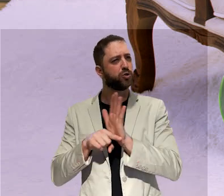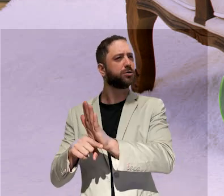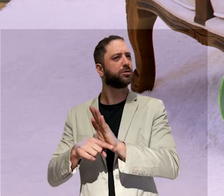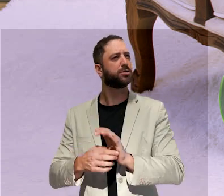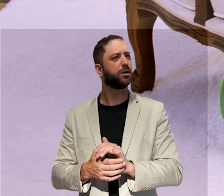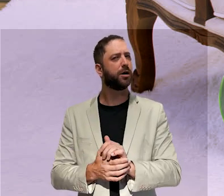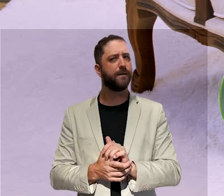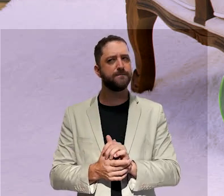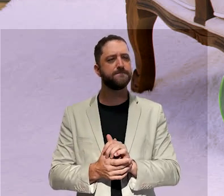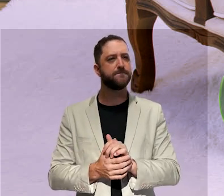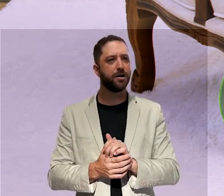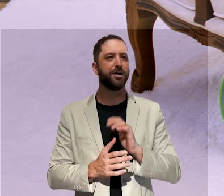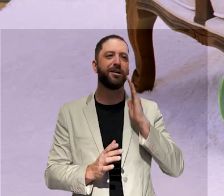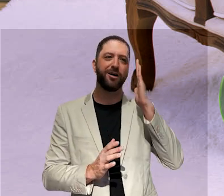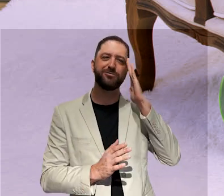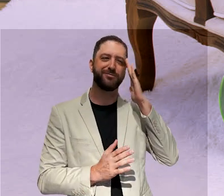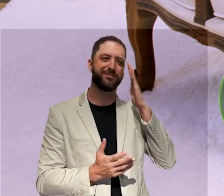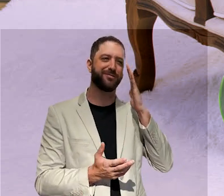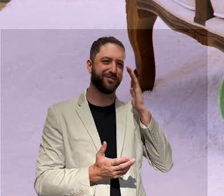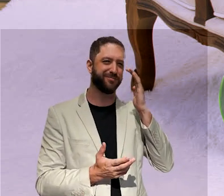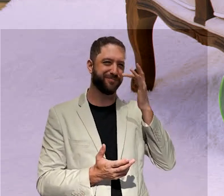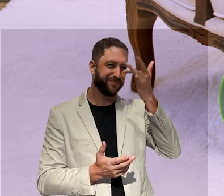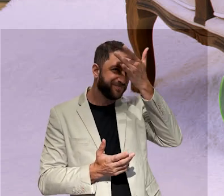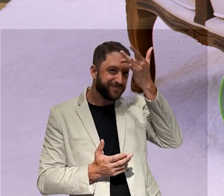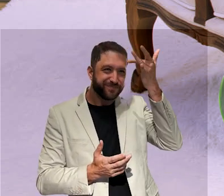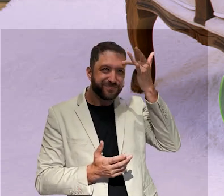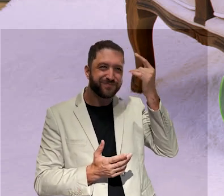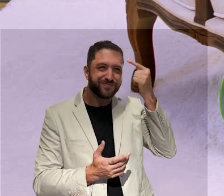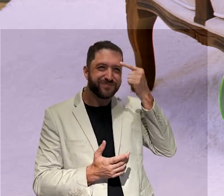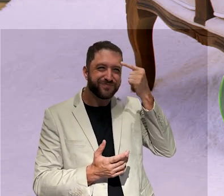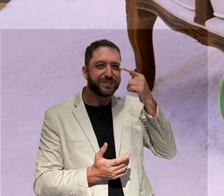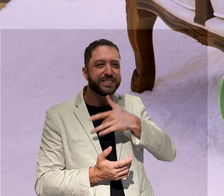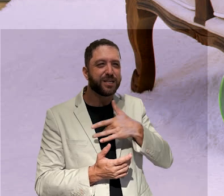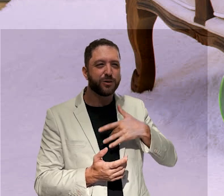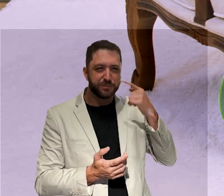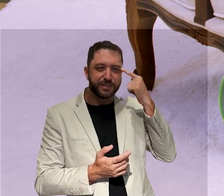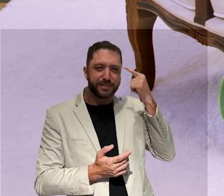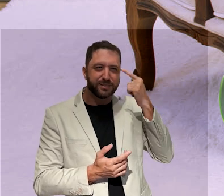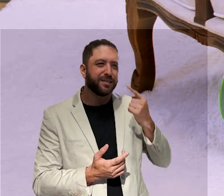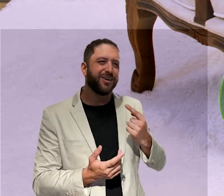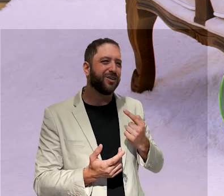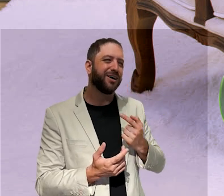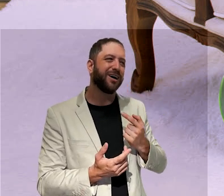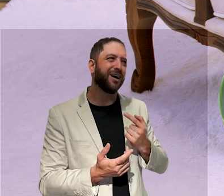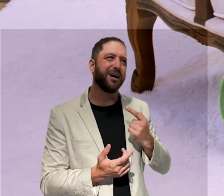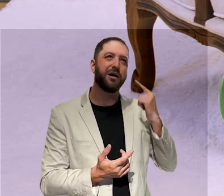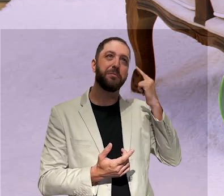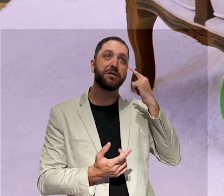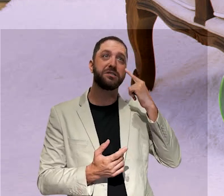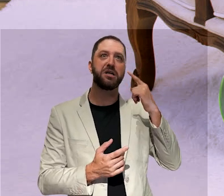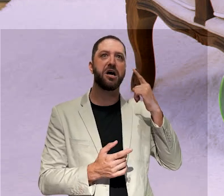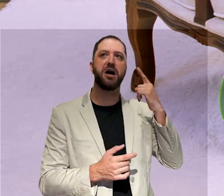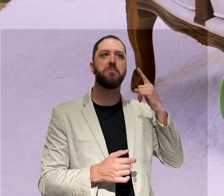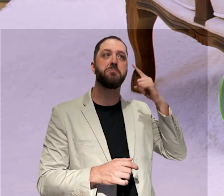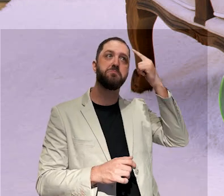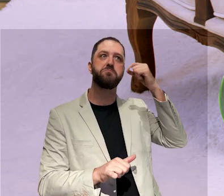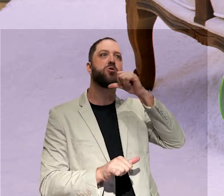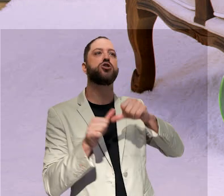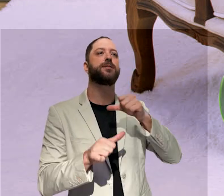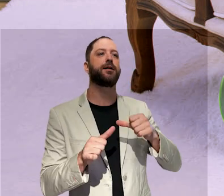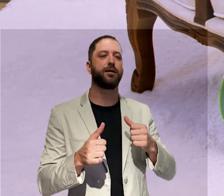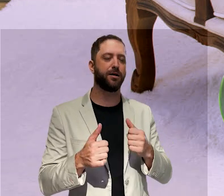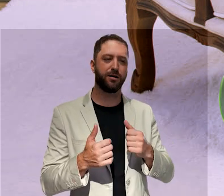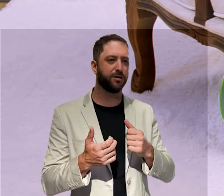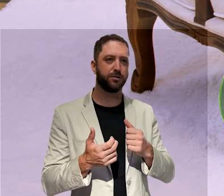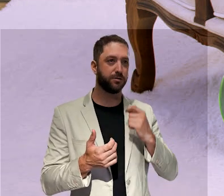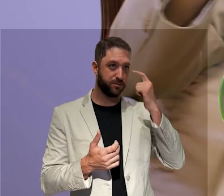Porque eu sei que saúde mental, eu não posso trazer uma alternativa fugaz ou pouco palpável e acreditar que aquilo vai